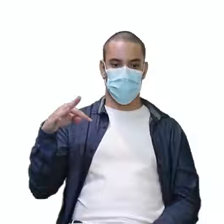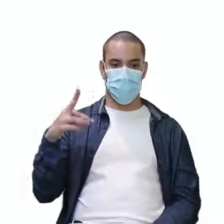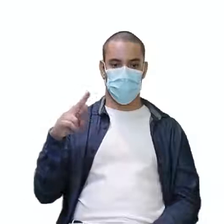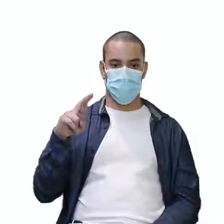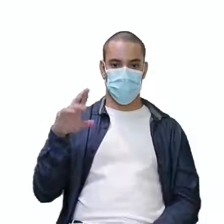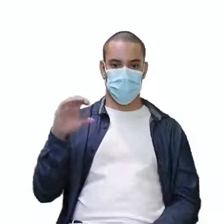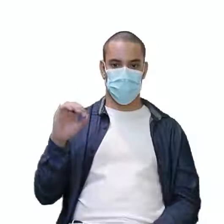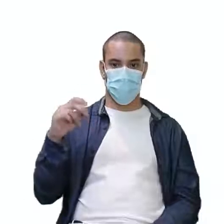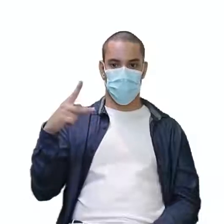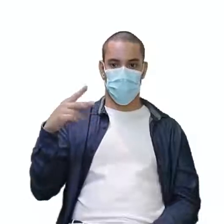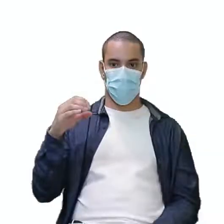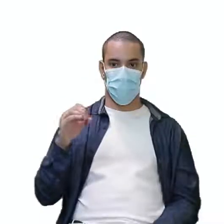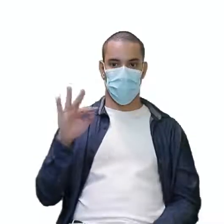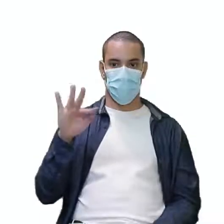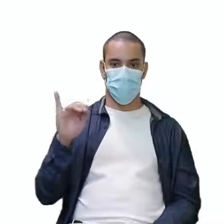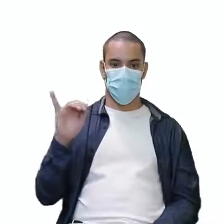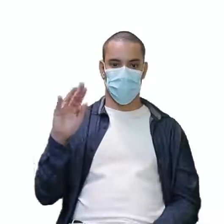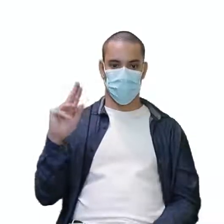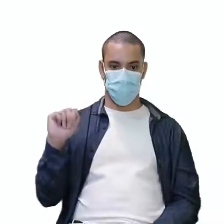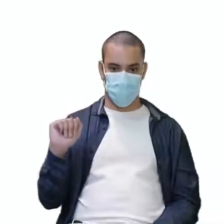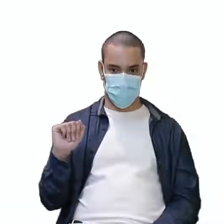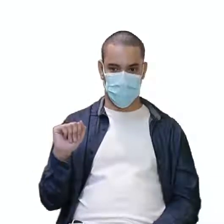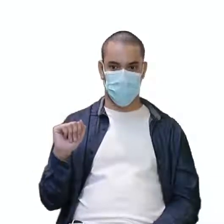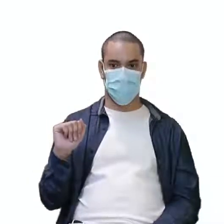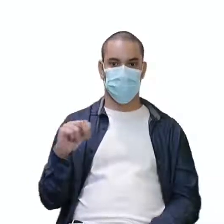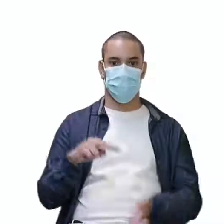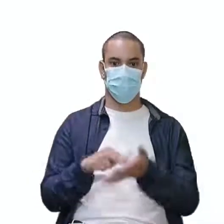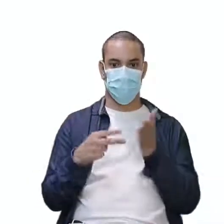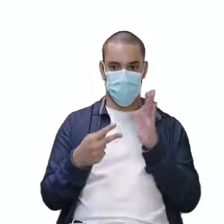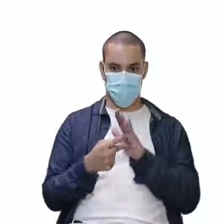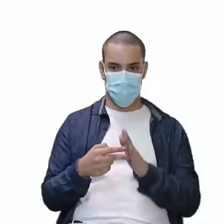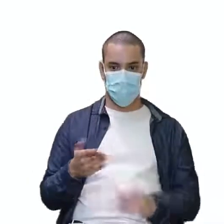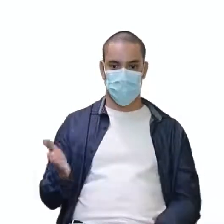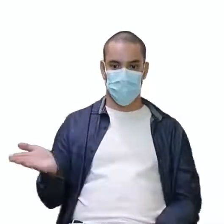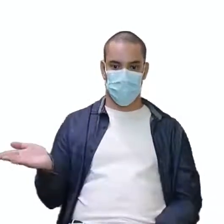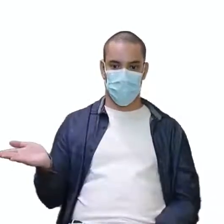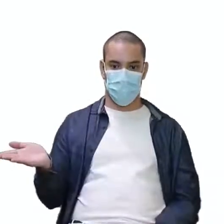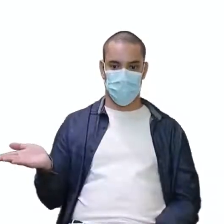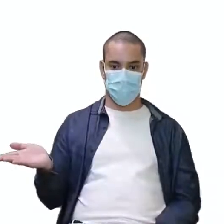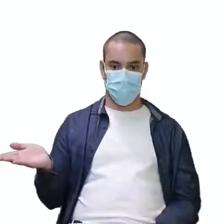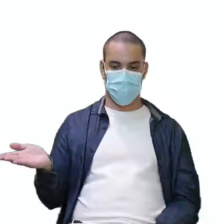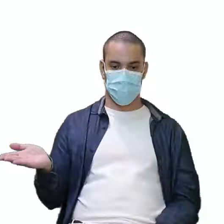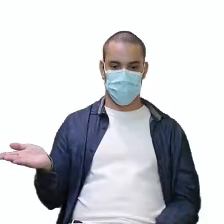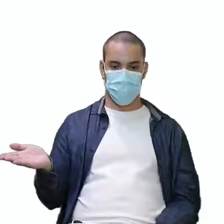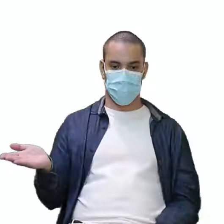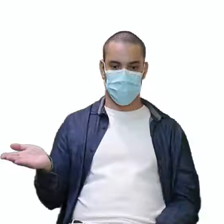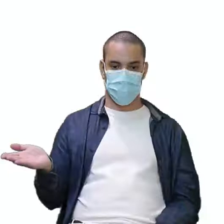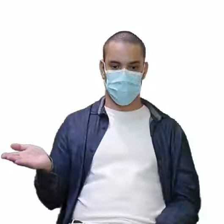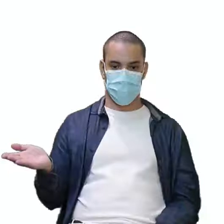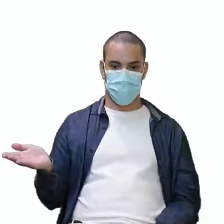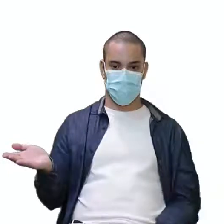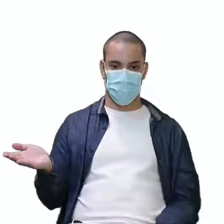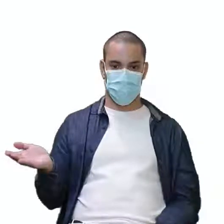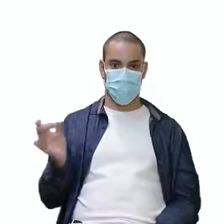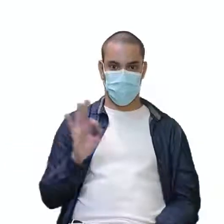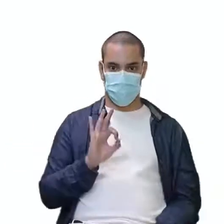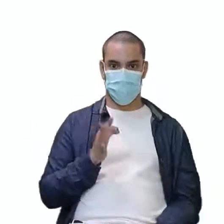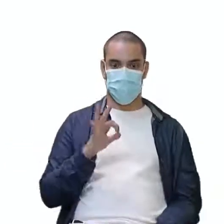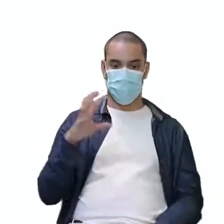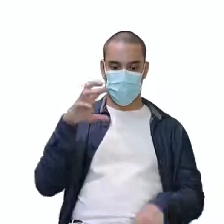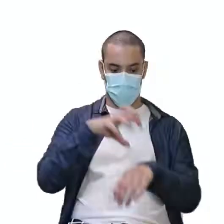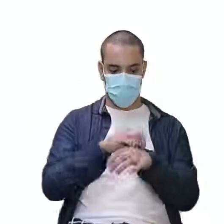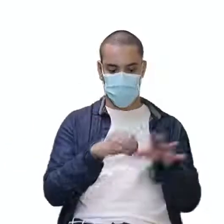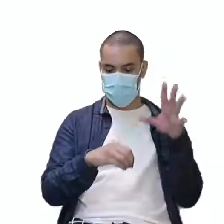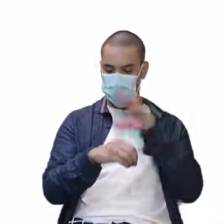antropofagia, tá? Do grego, antropos, homem, fagem, comer. Ou seja, o homem que se alimenta do homem, do